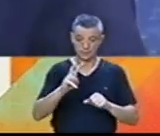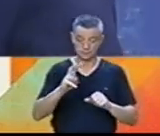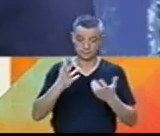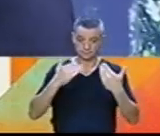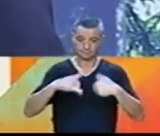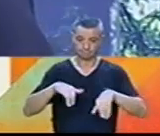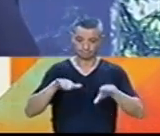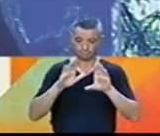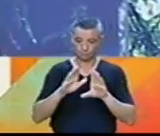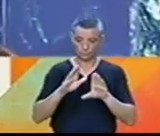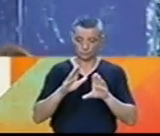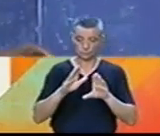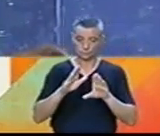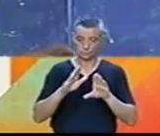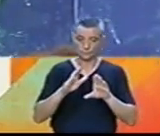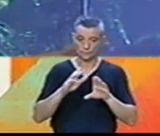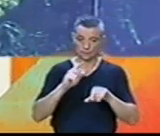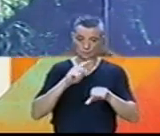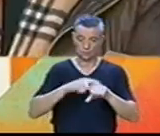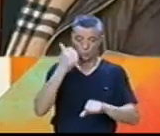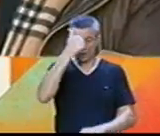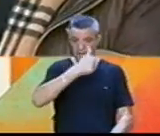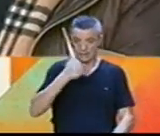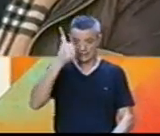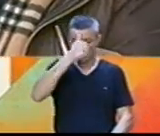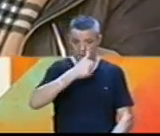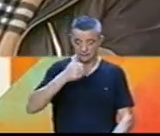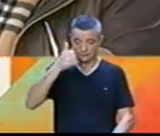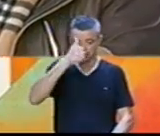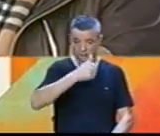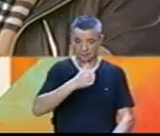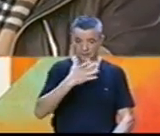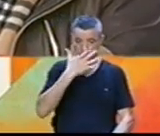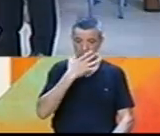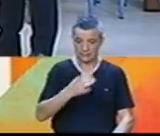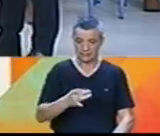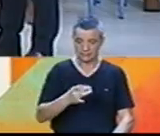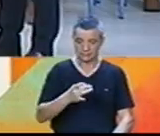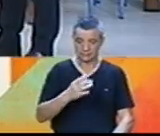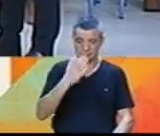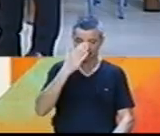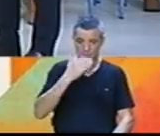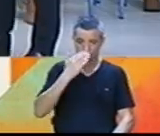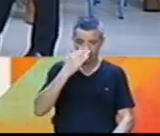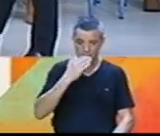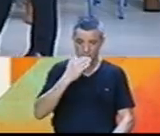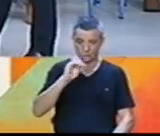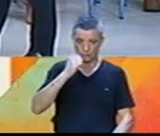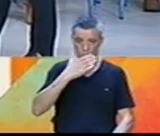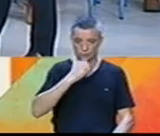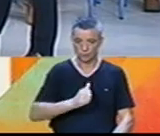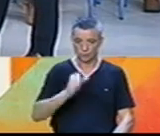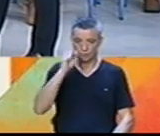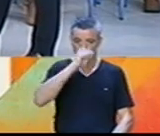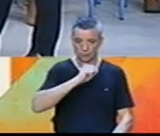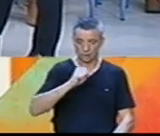Como é que está a agenda? Está um bocadinho lotada. Está um bocadinho lotada. A nossa está um bocadinho lotada. Natal. Sei que vai um amigo nosso, meu e da Sónia, lá cantar.